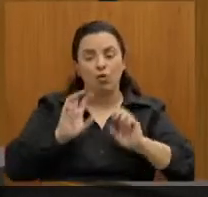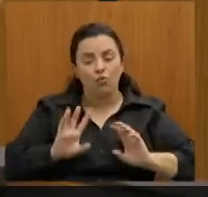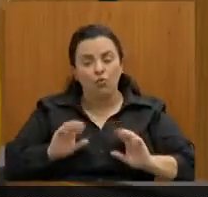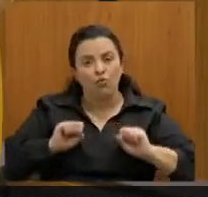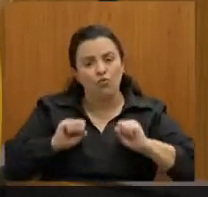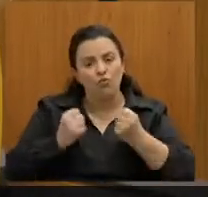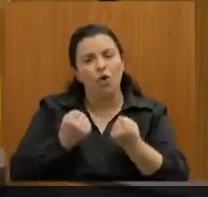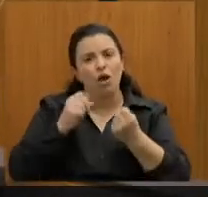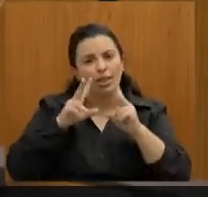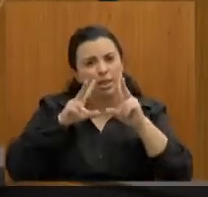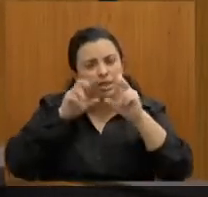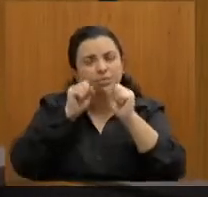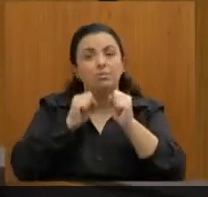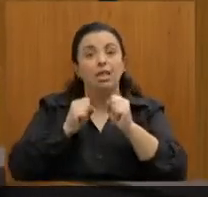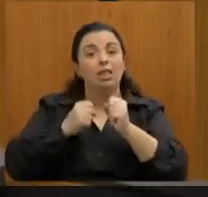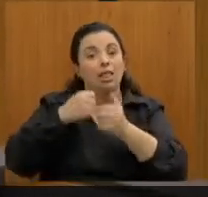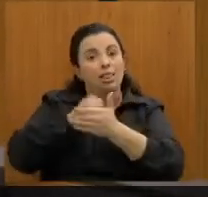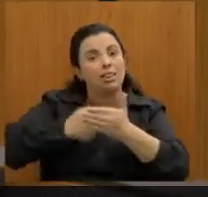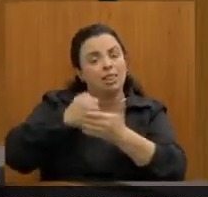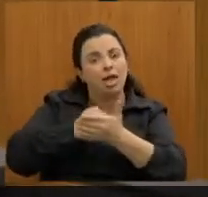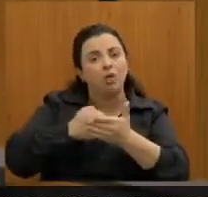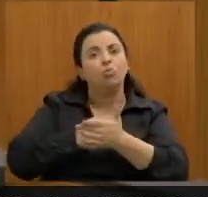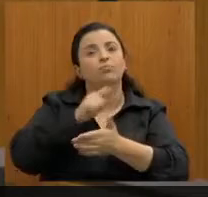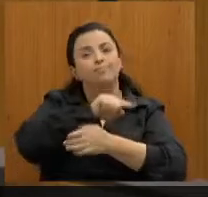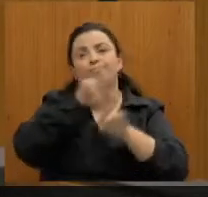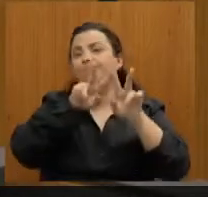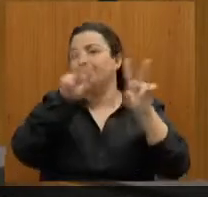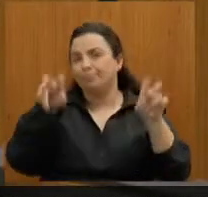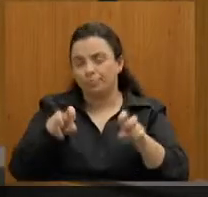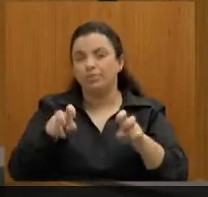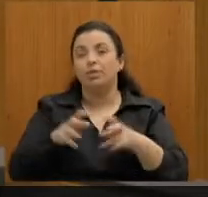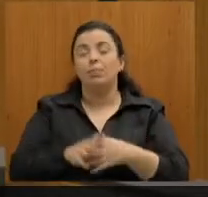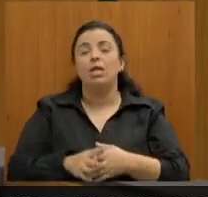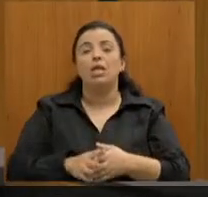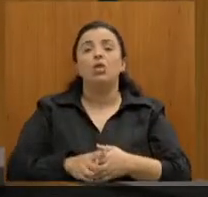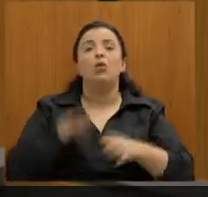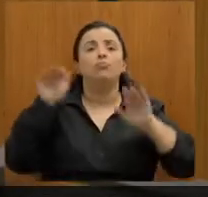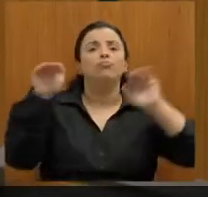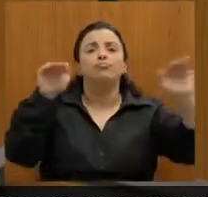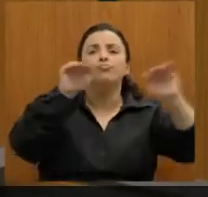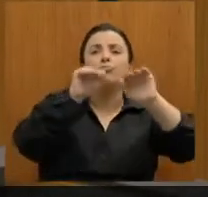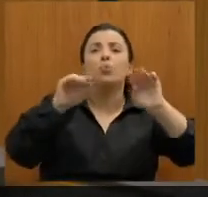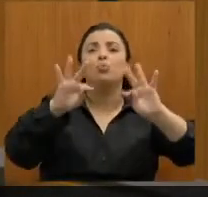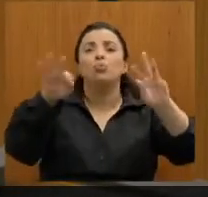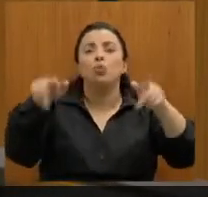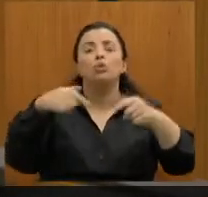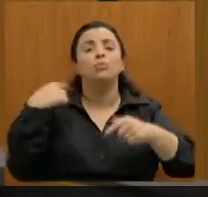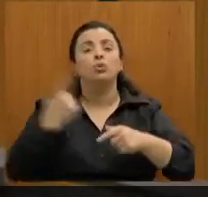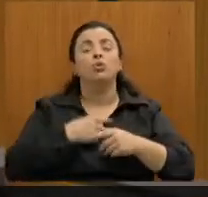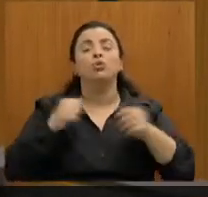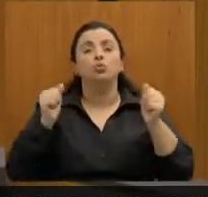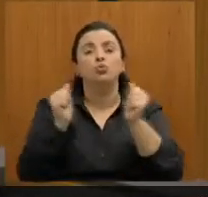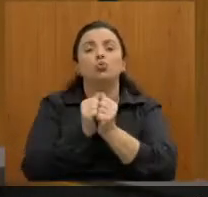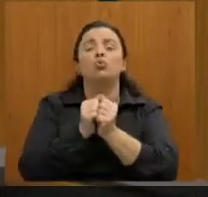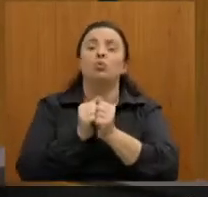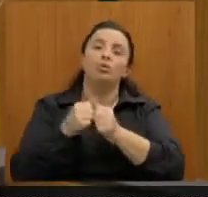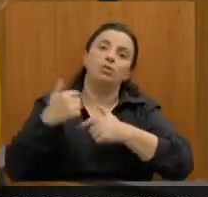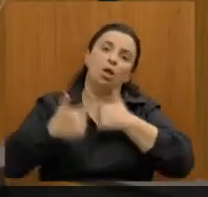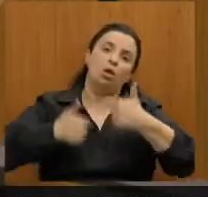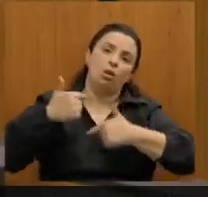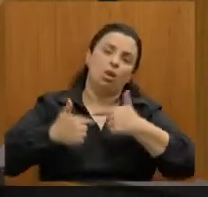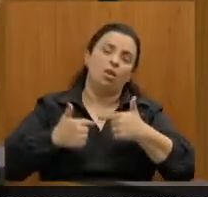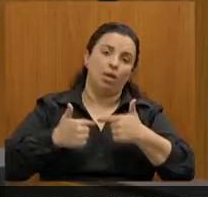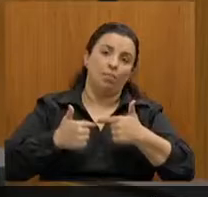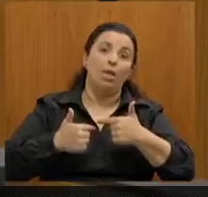eu quero pedir ajuda a todas que estão aqui é que a gente possa fazer isso juntas as que estiveram conosco